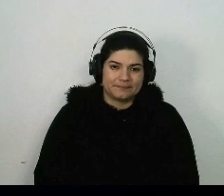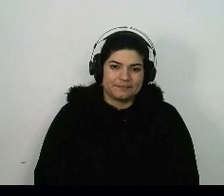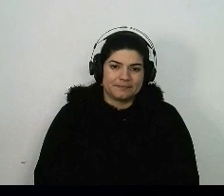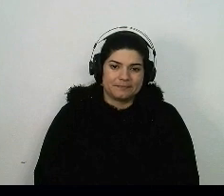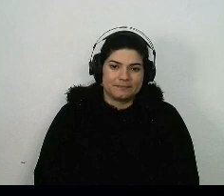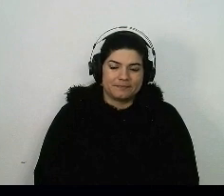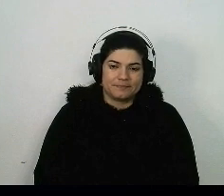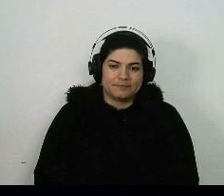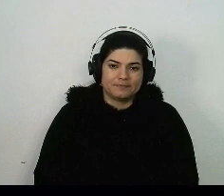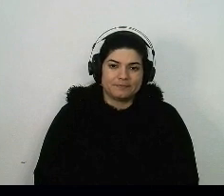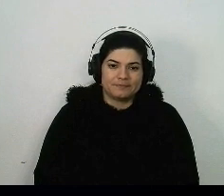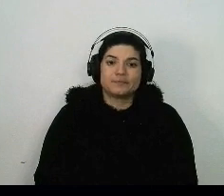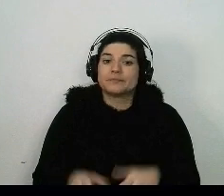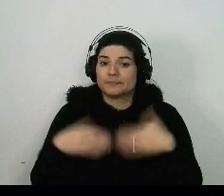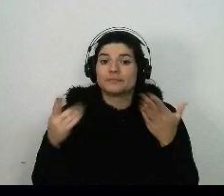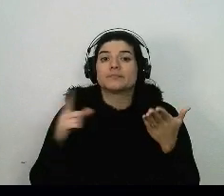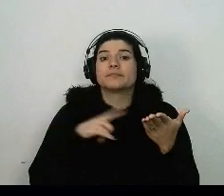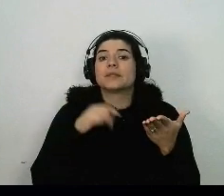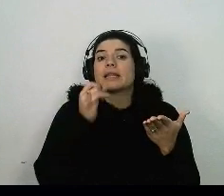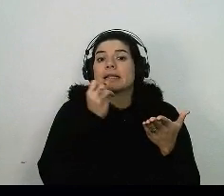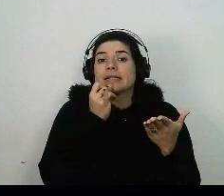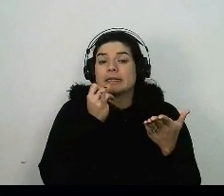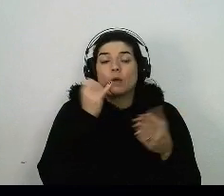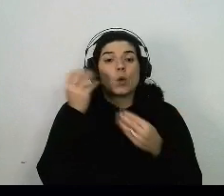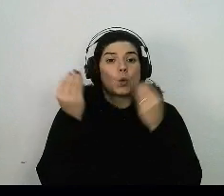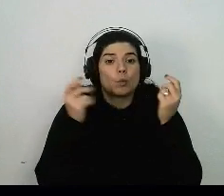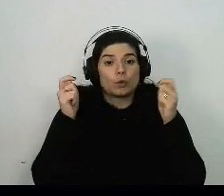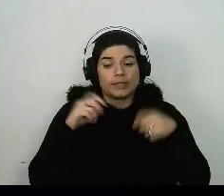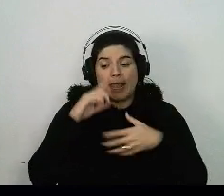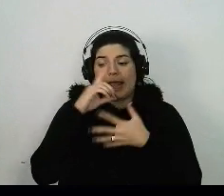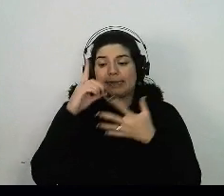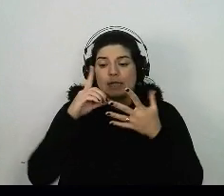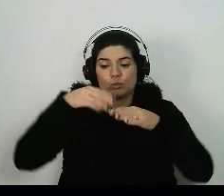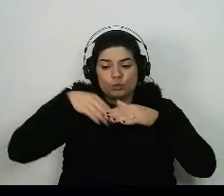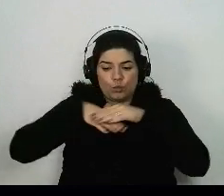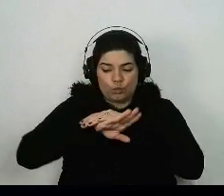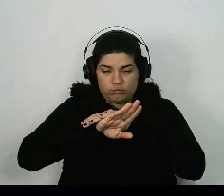Então, aqui a gente tem os exemplos, né, de como esses dados ficam armazenados.